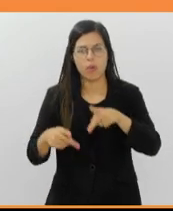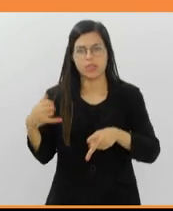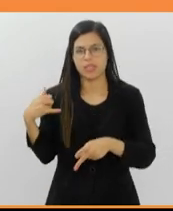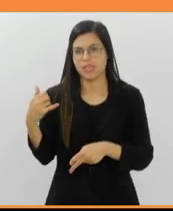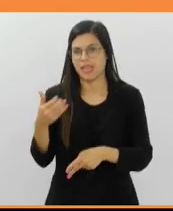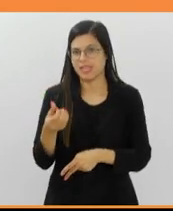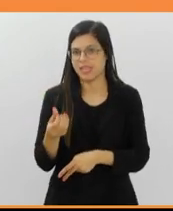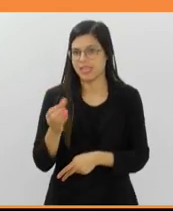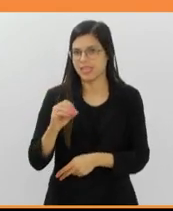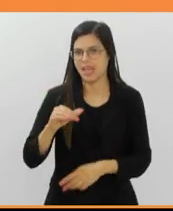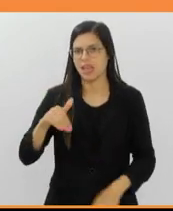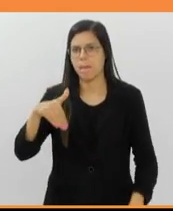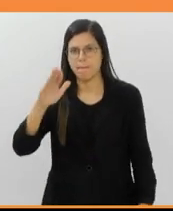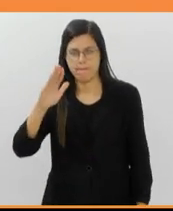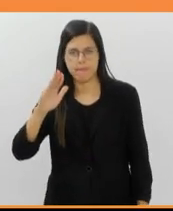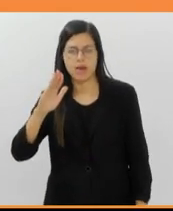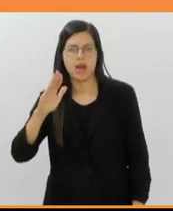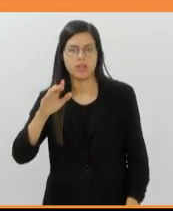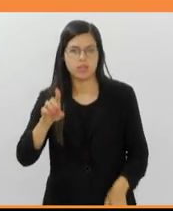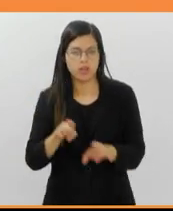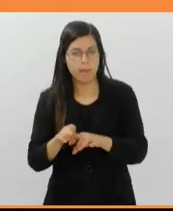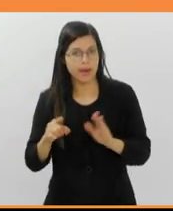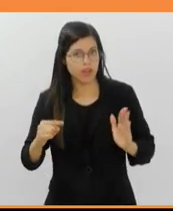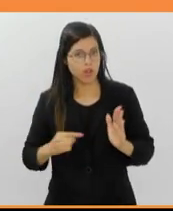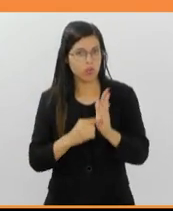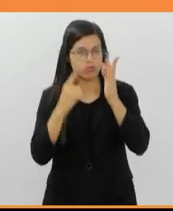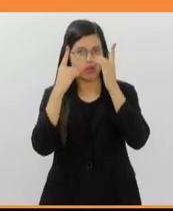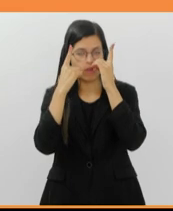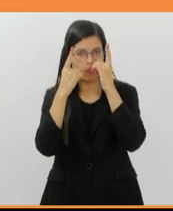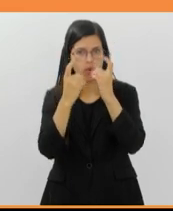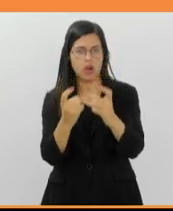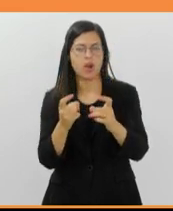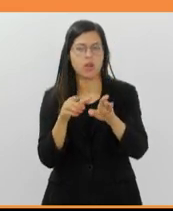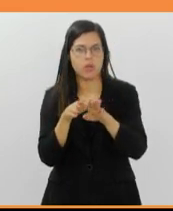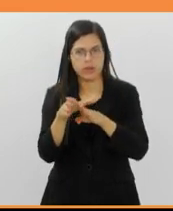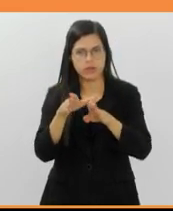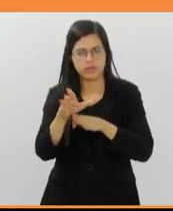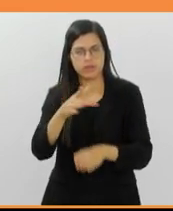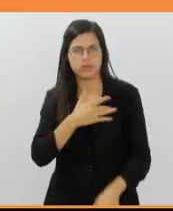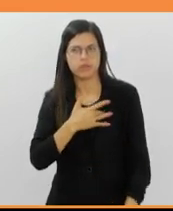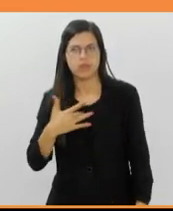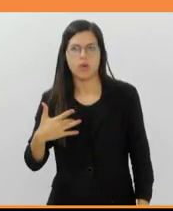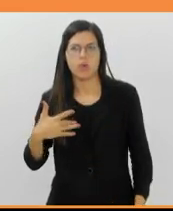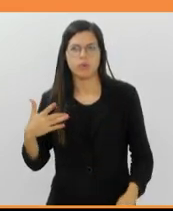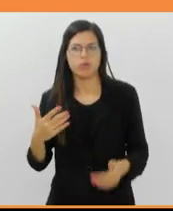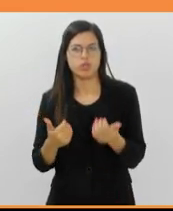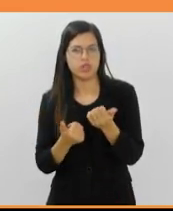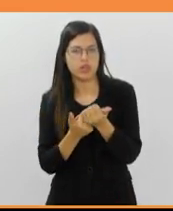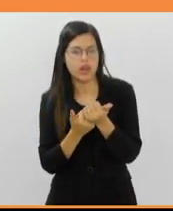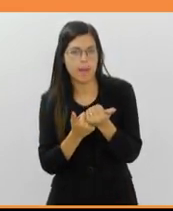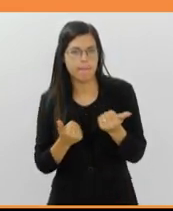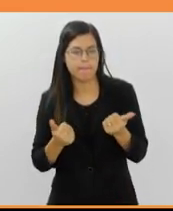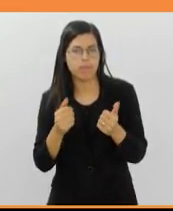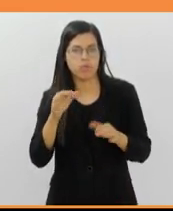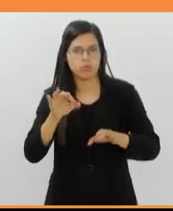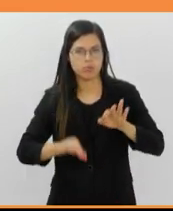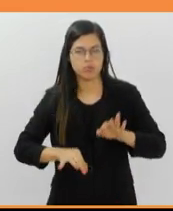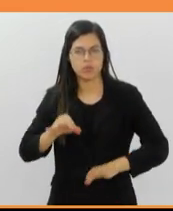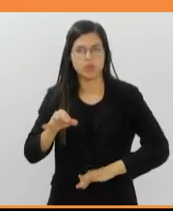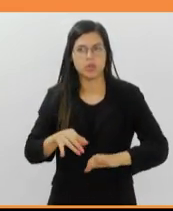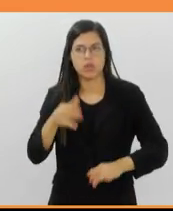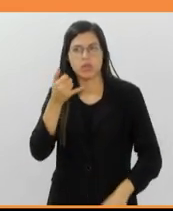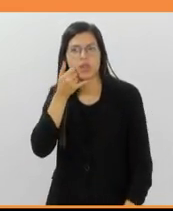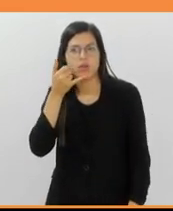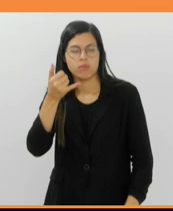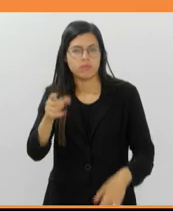anos, incluindo denúncias de violência, orientações de saúde e apoio jurídico. Além do telefone,